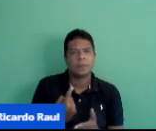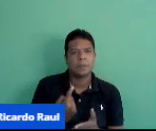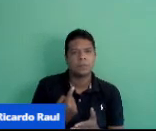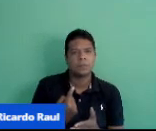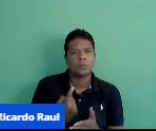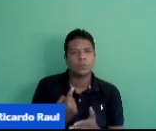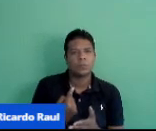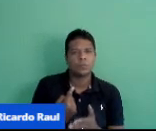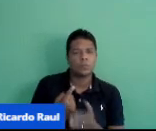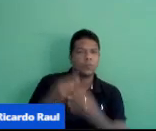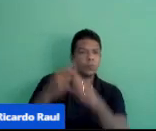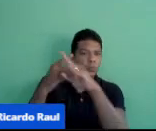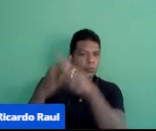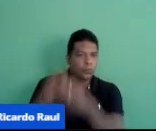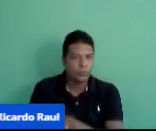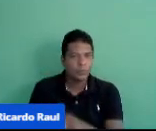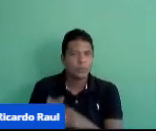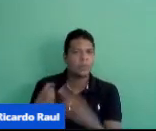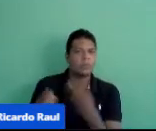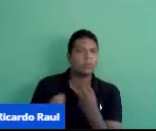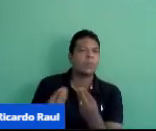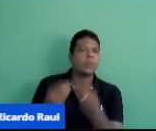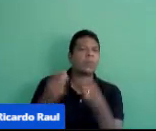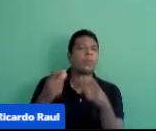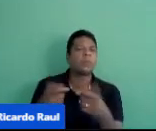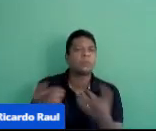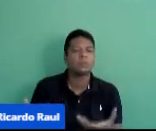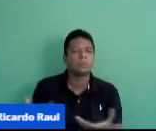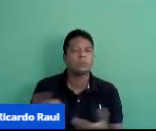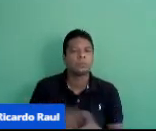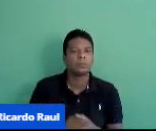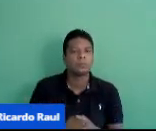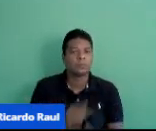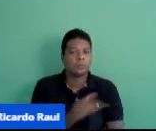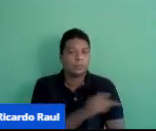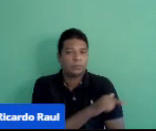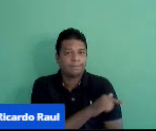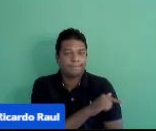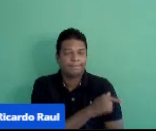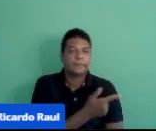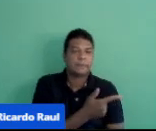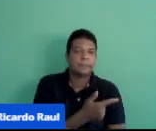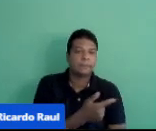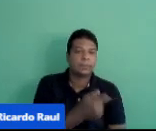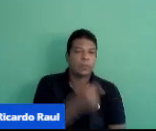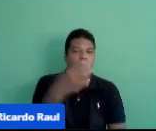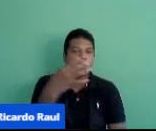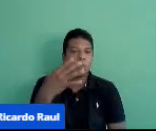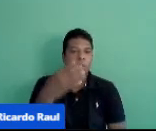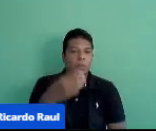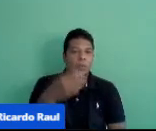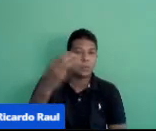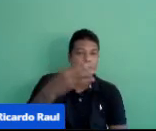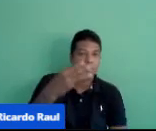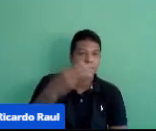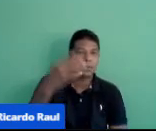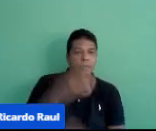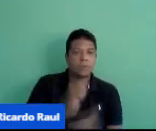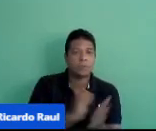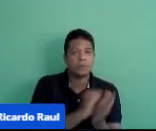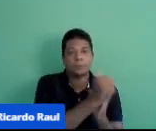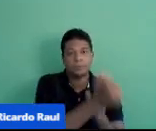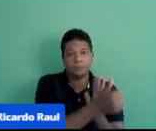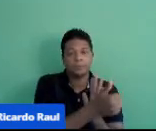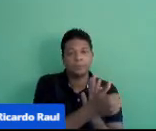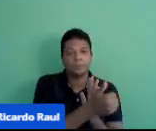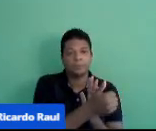você olhando para as habilidades ainda do 7º ano, você vê que ficaram ainda para o 3º e 4º trimestre agora, algumas que envolvem mesmo agora